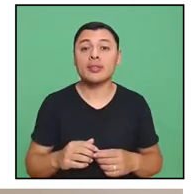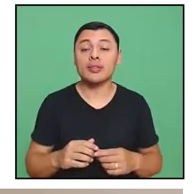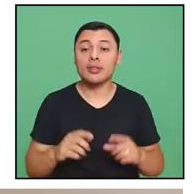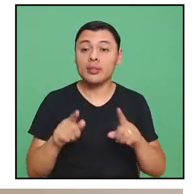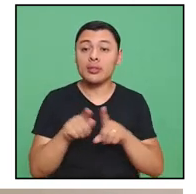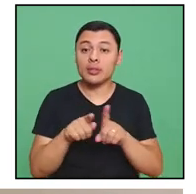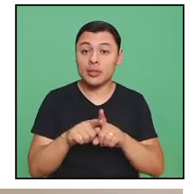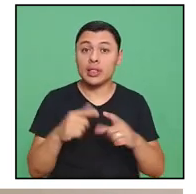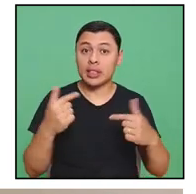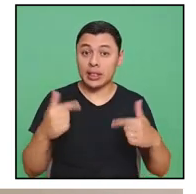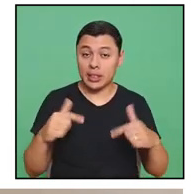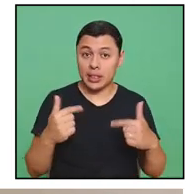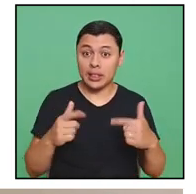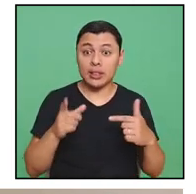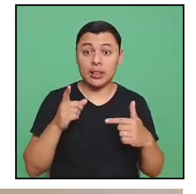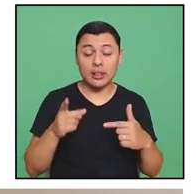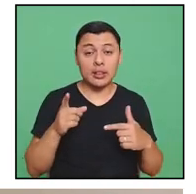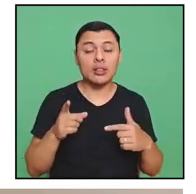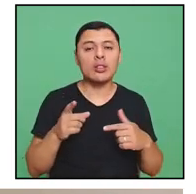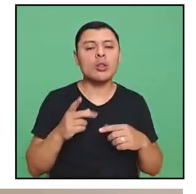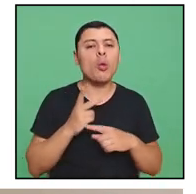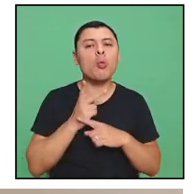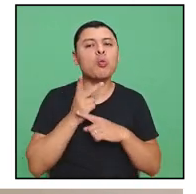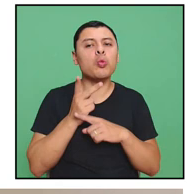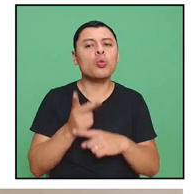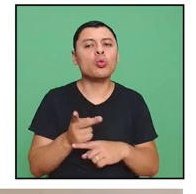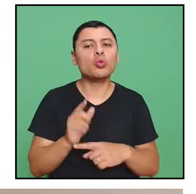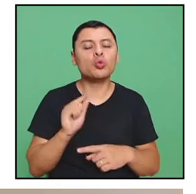Esse trabalho, ele busca também, assim, óbvio que